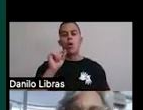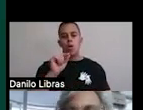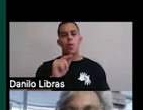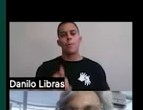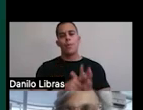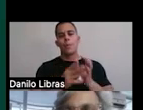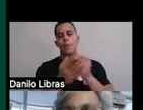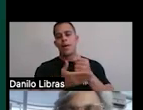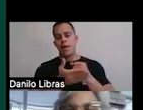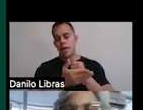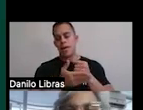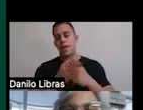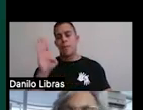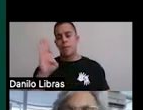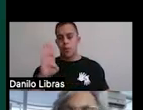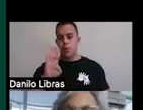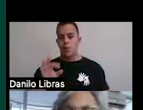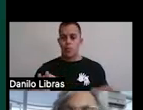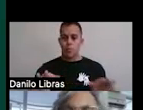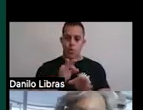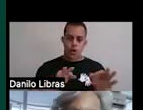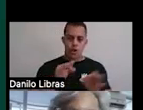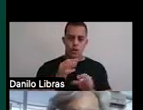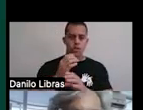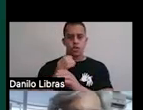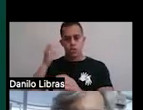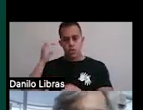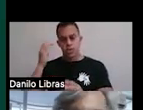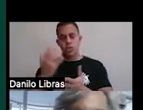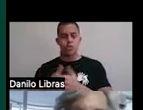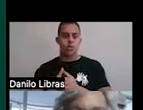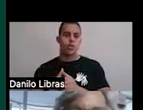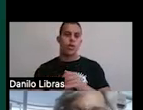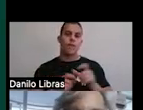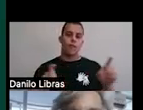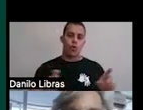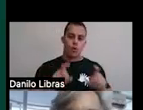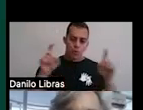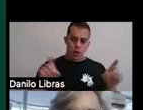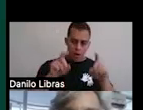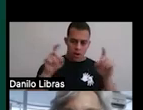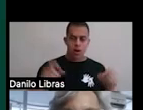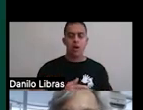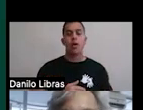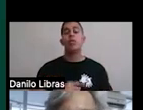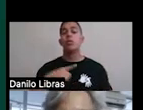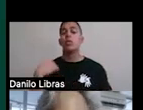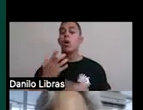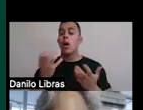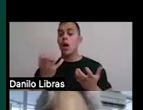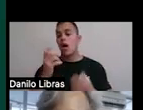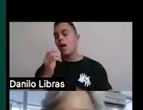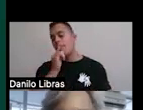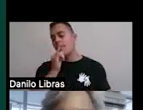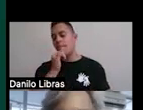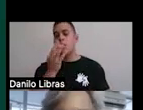molecular, em engenharia, em bioinformática. Uhum. O que a gente pode aqui, coloquei como se a gente pintasse